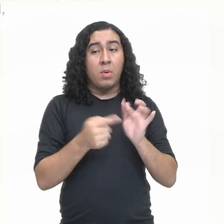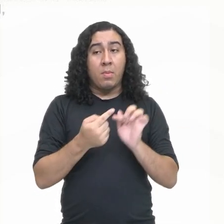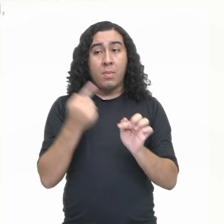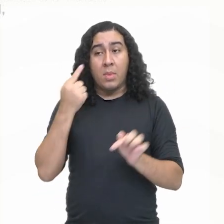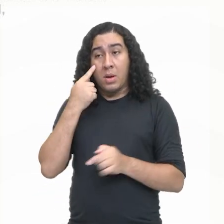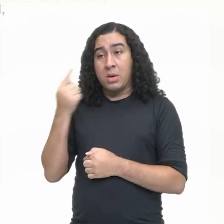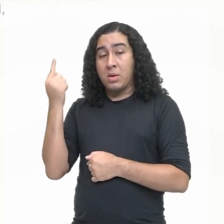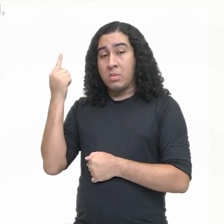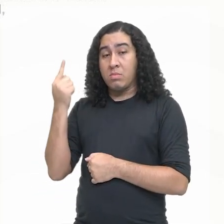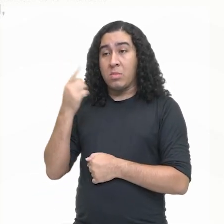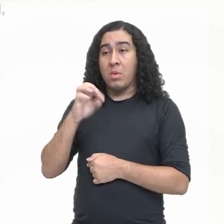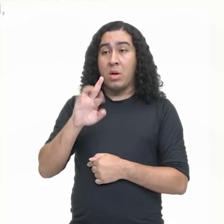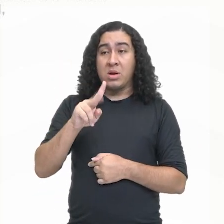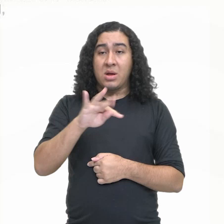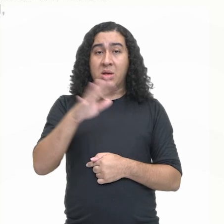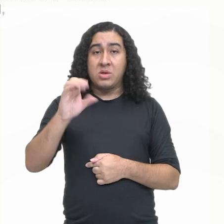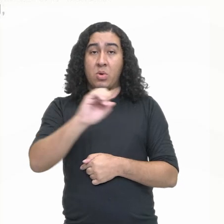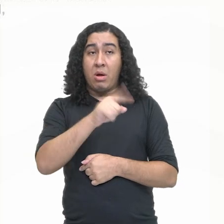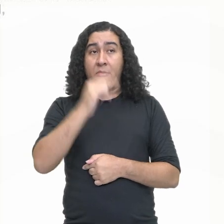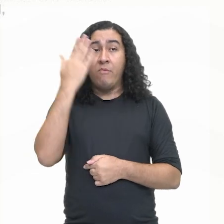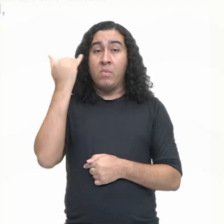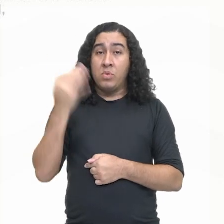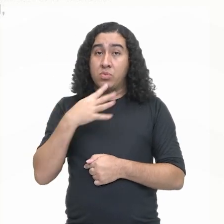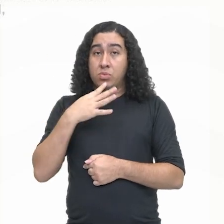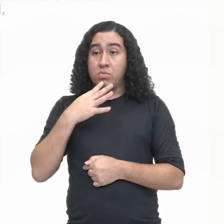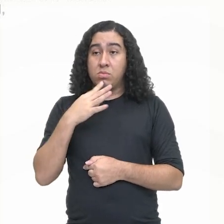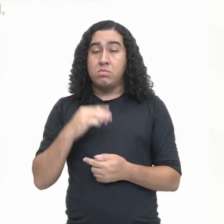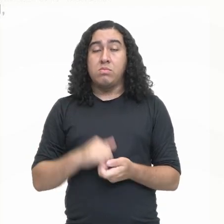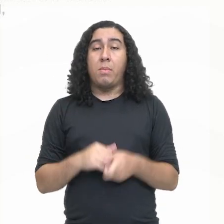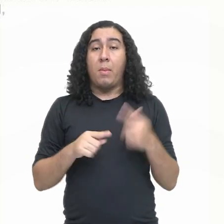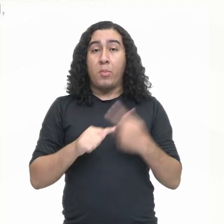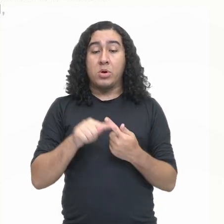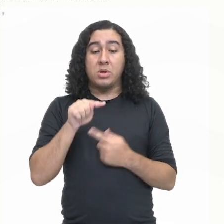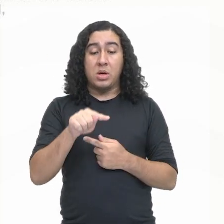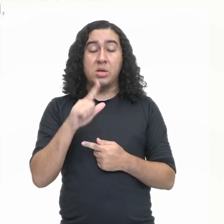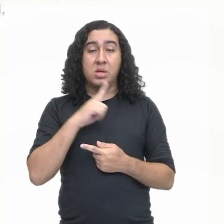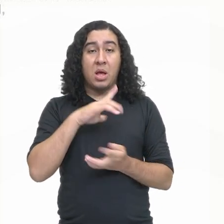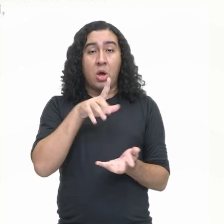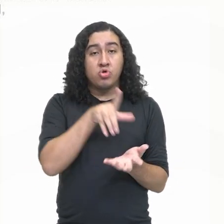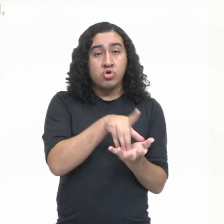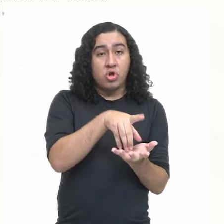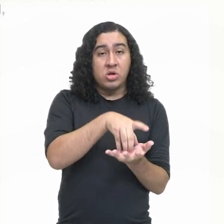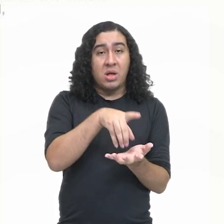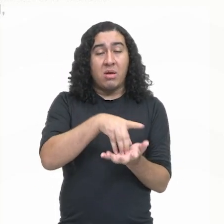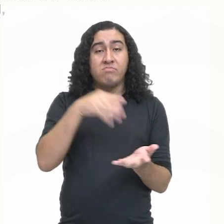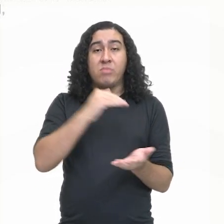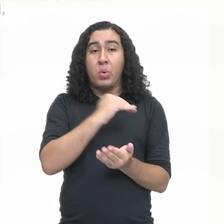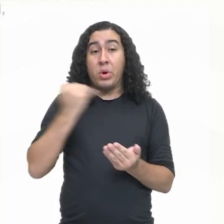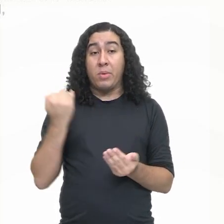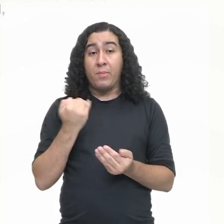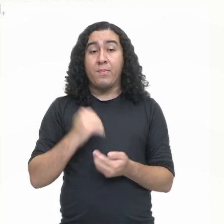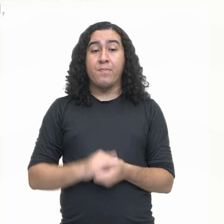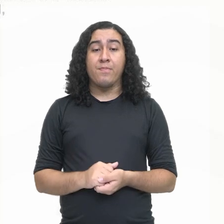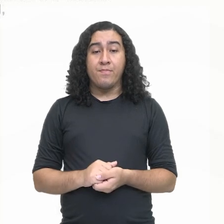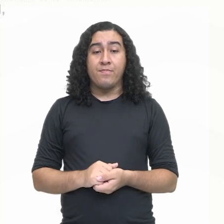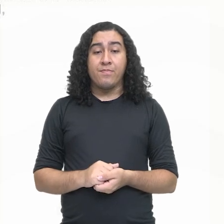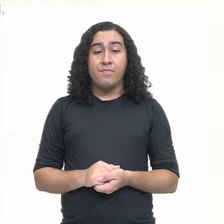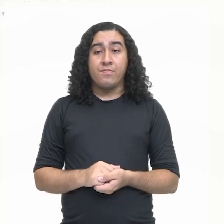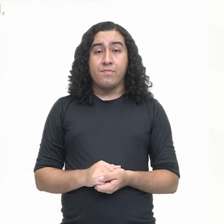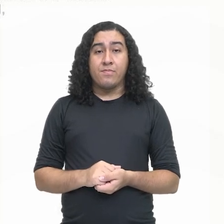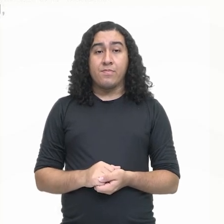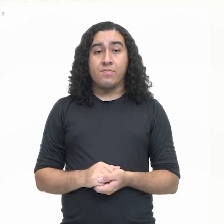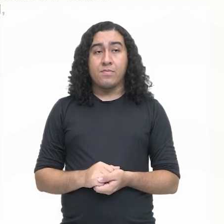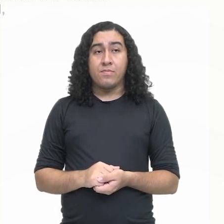Cretáceo provavelmente é a mais conhecida, porque aqui nós tivemos a extinção dos dinossauros. E provavelmente